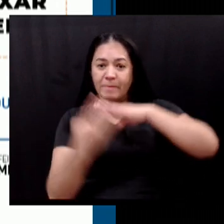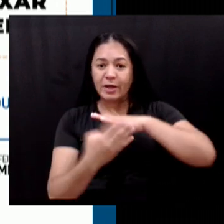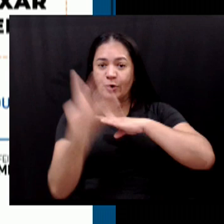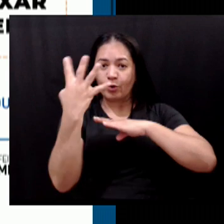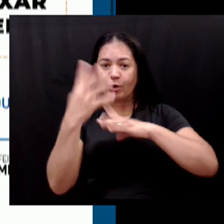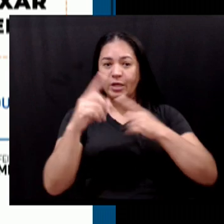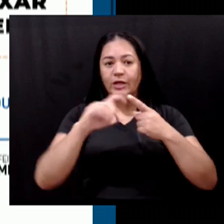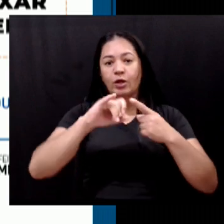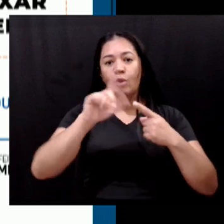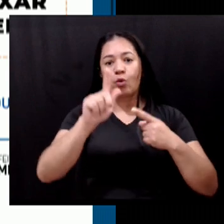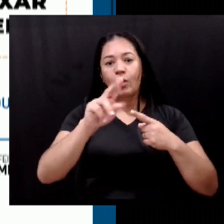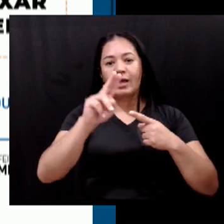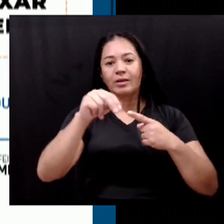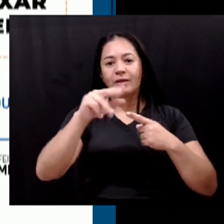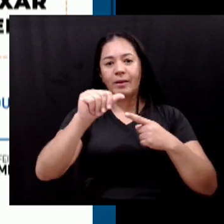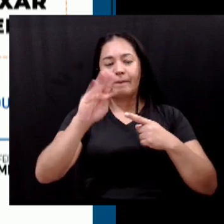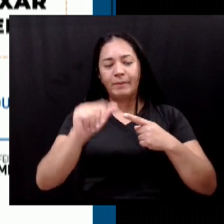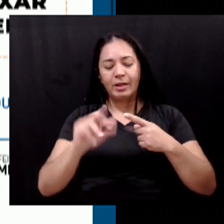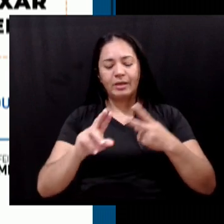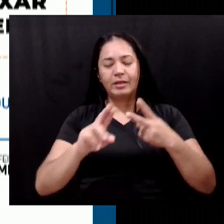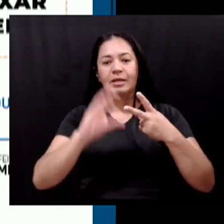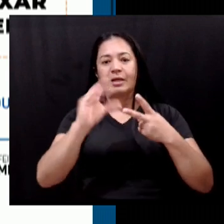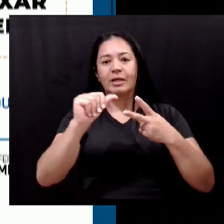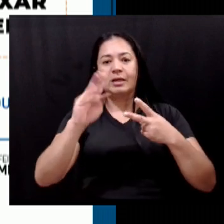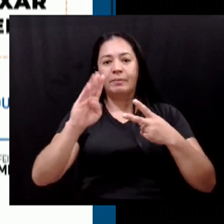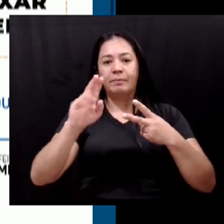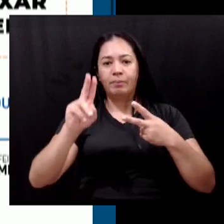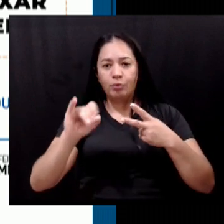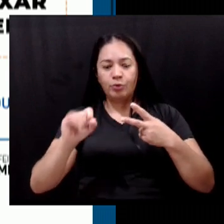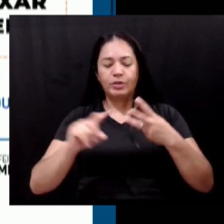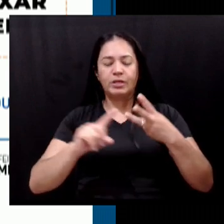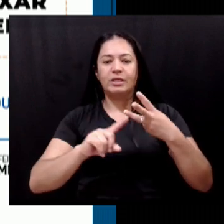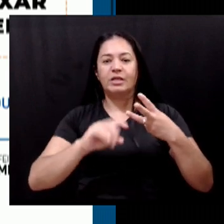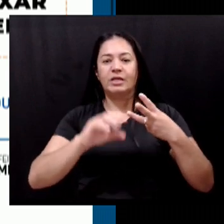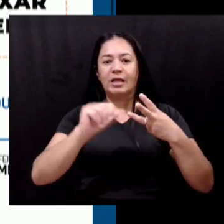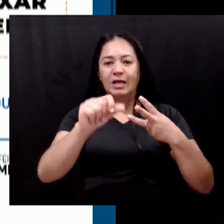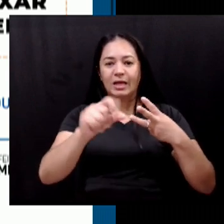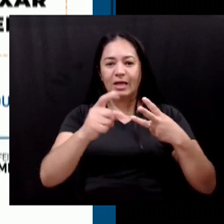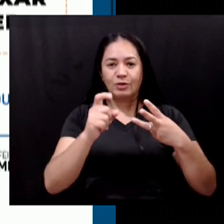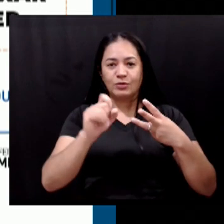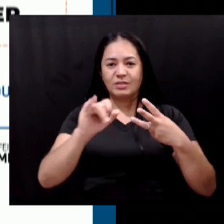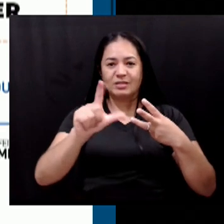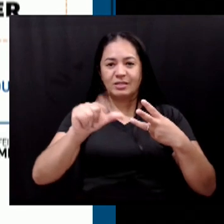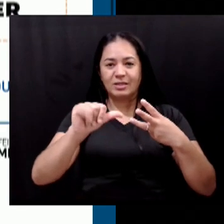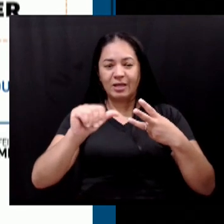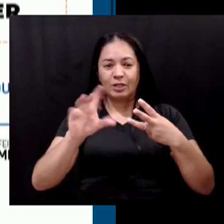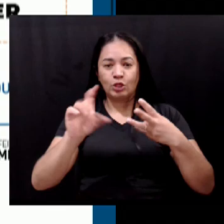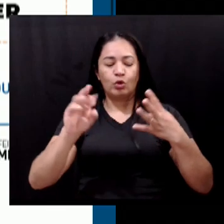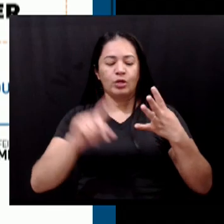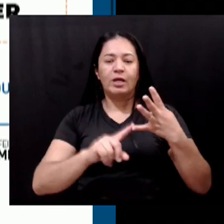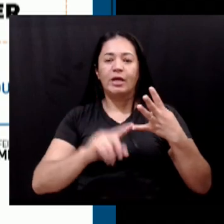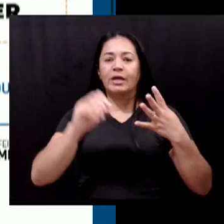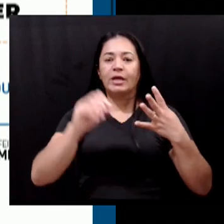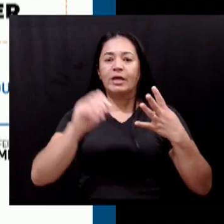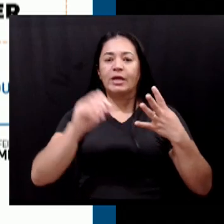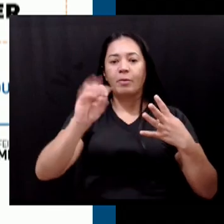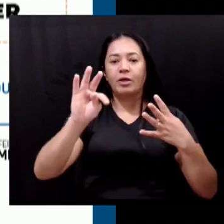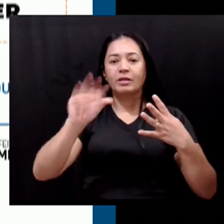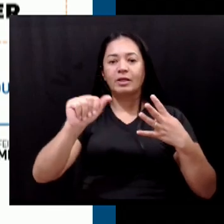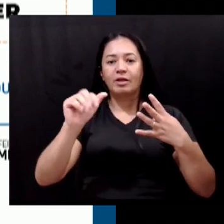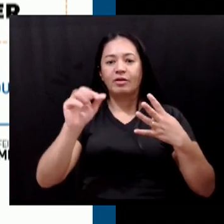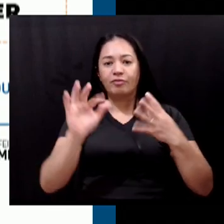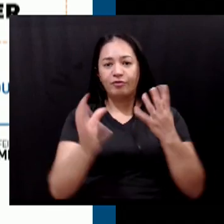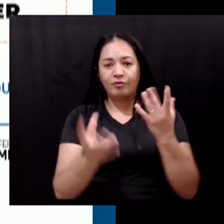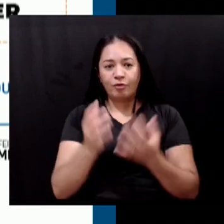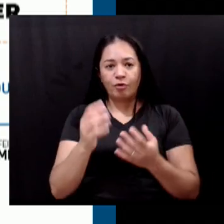Cambuí, Jardim Nossa Senhora Auxiliadora e Botafogo. Atenção você, morador da região noroeste, hein? Muitos